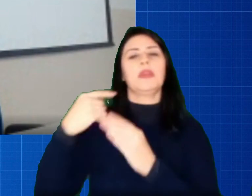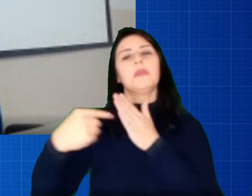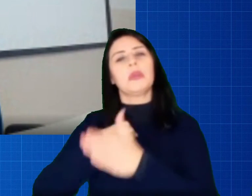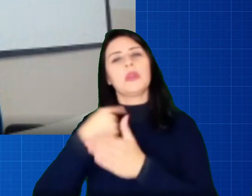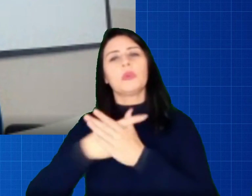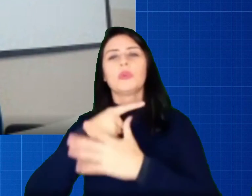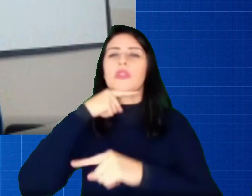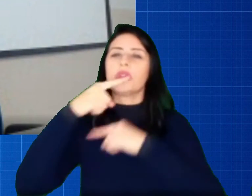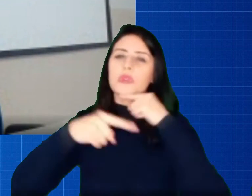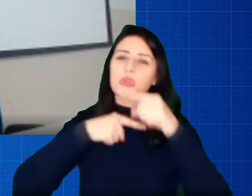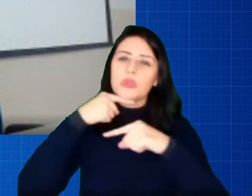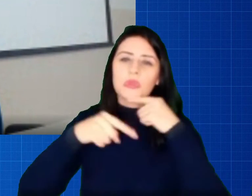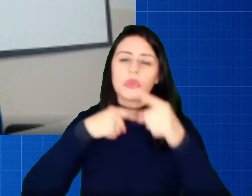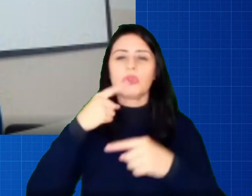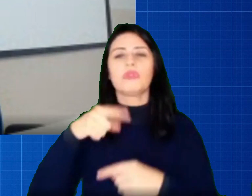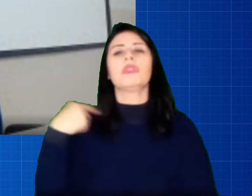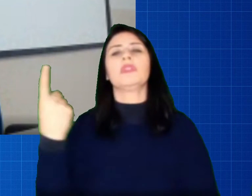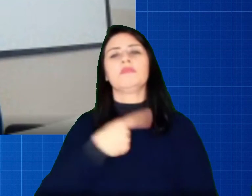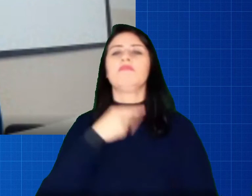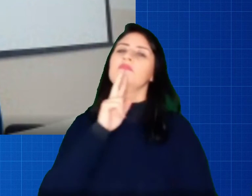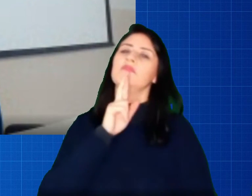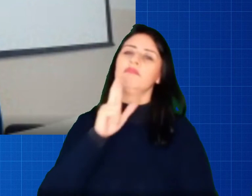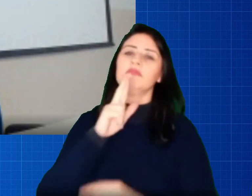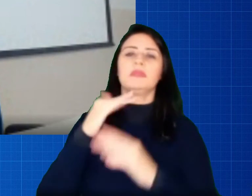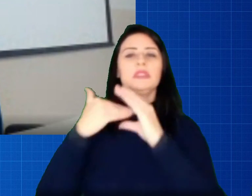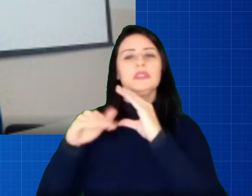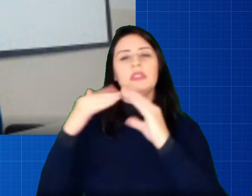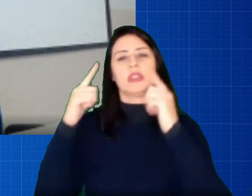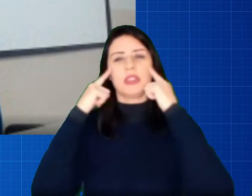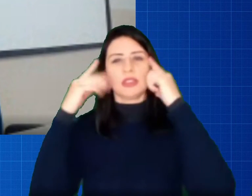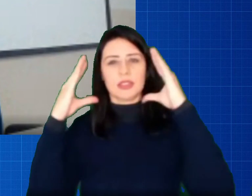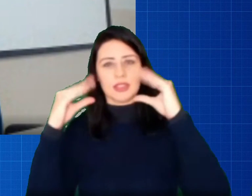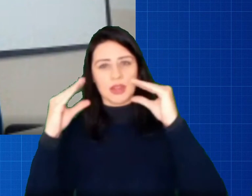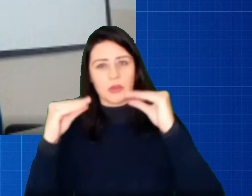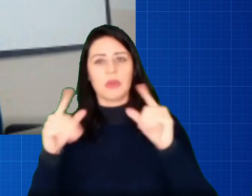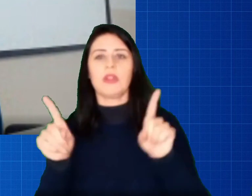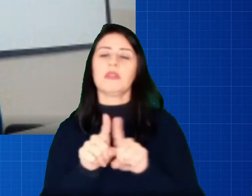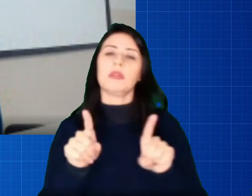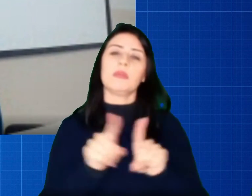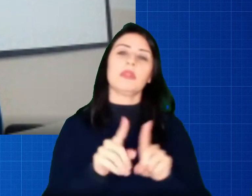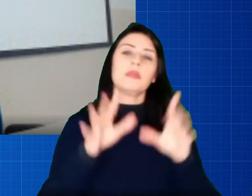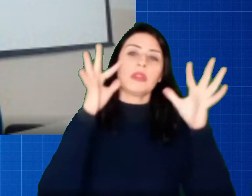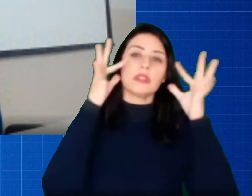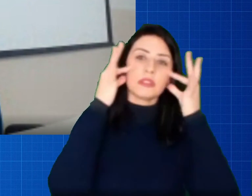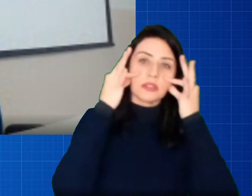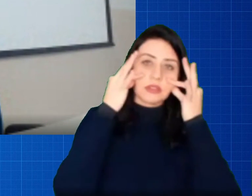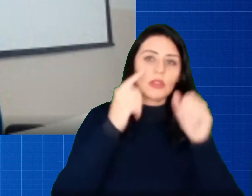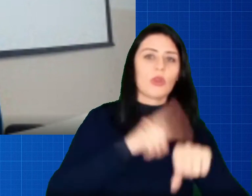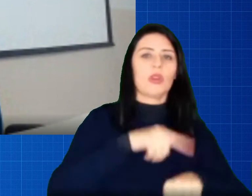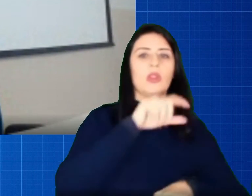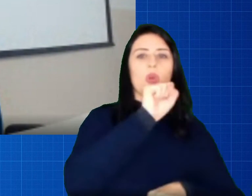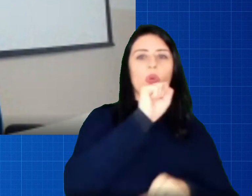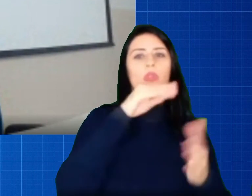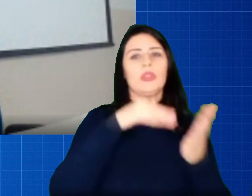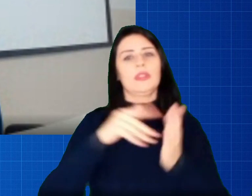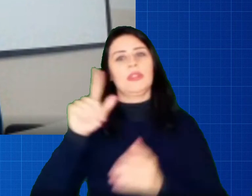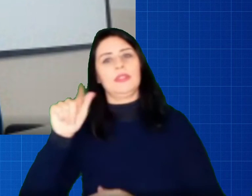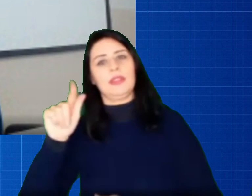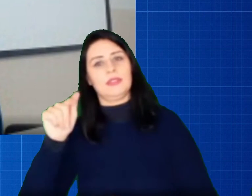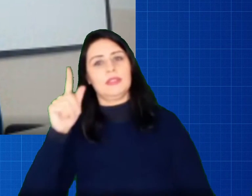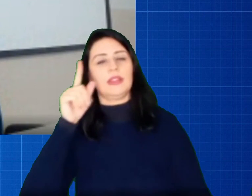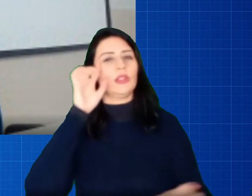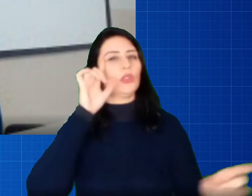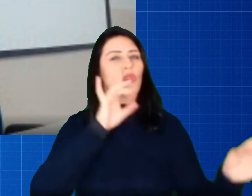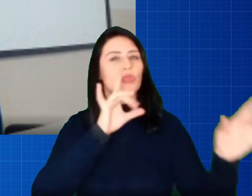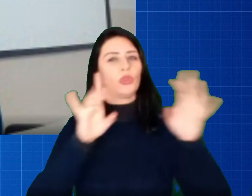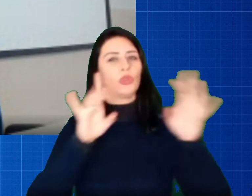soa.araucaria.pr.gov.br. Pode mandar e-mail, fazer a pergunta que quiser, tirar a dúvida, que a gente pode estar respondendo por e-mail bem tranquilamente. E